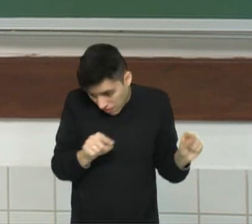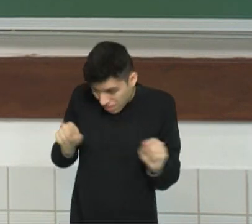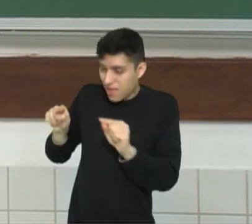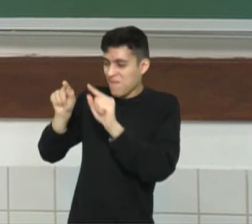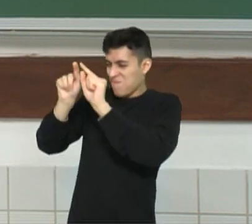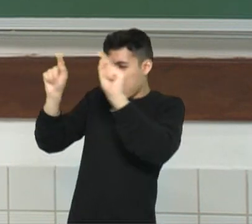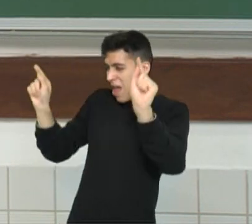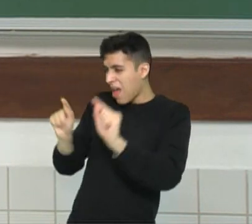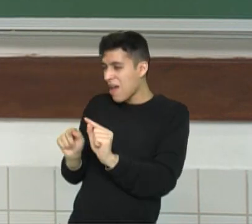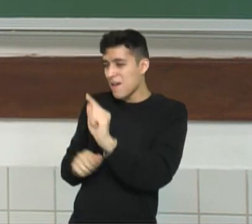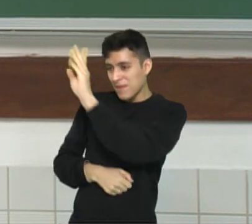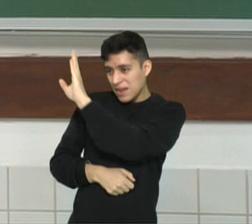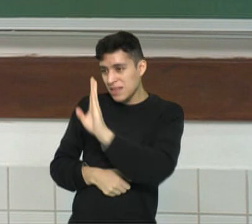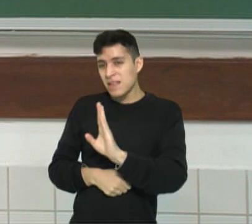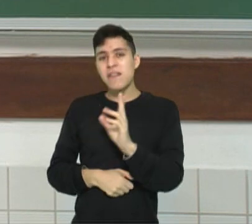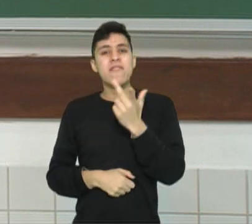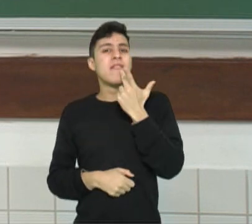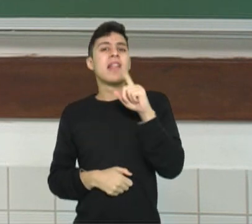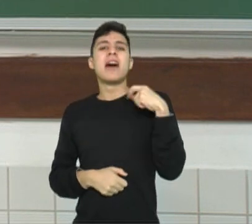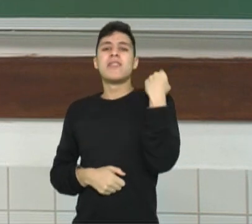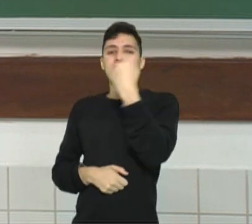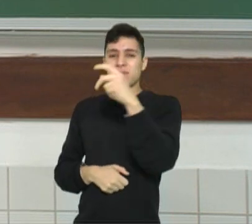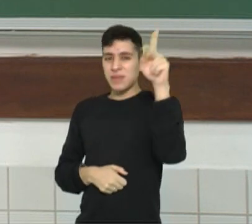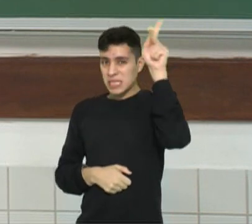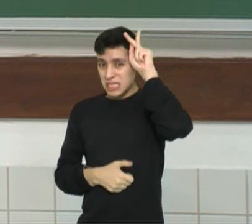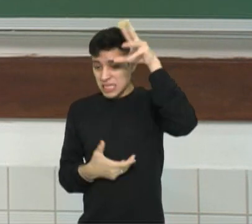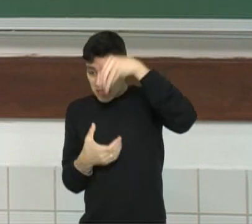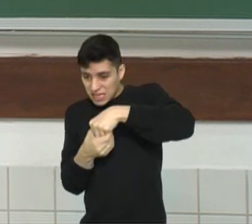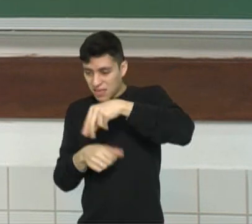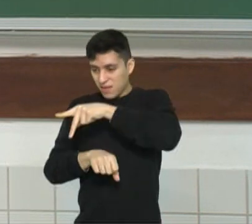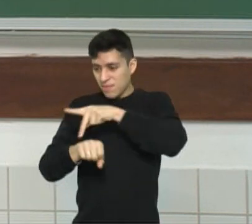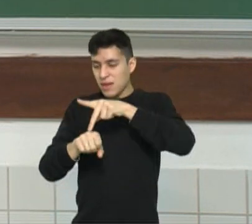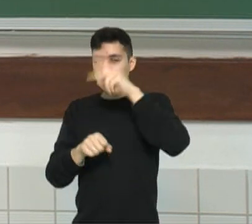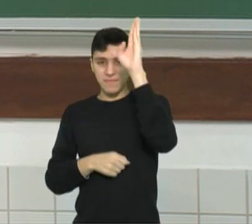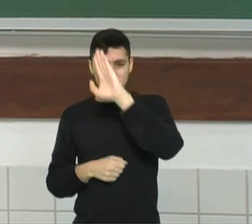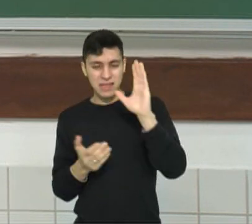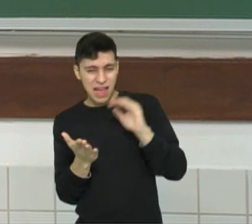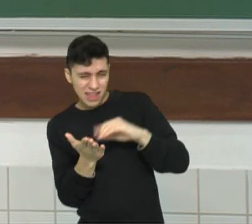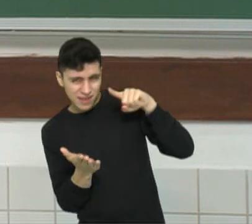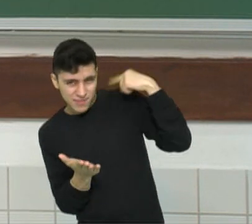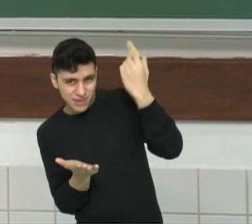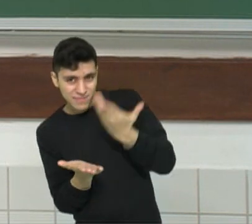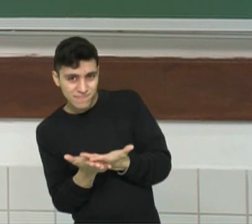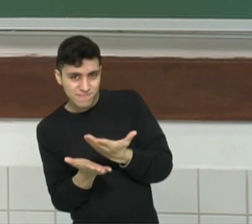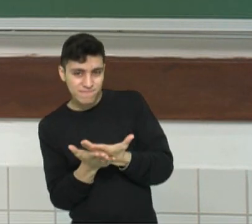e falar sobre os indígenas no Brasil. Até a próxima, pessoal!